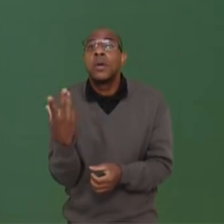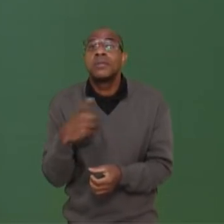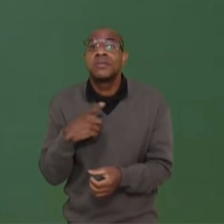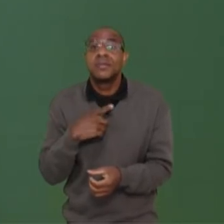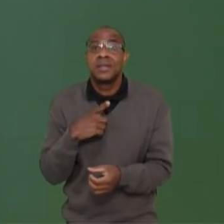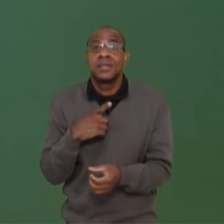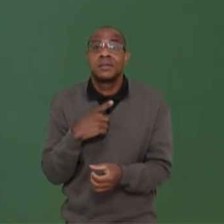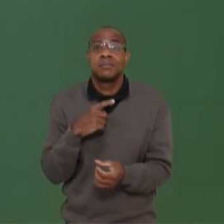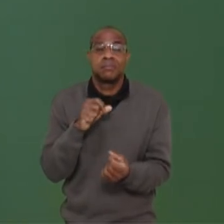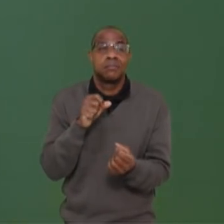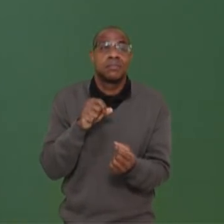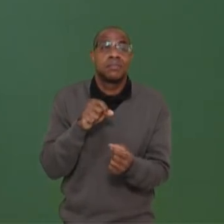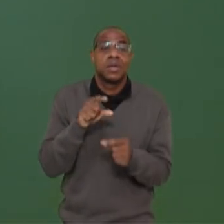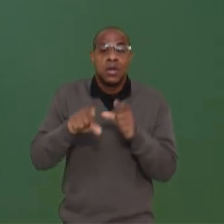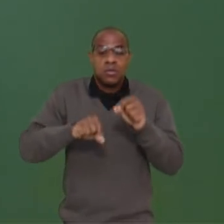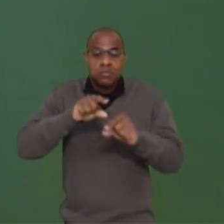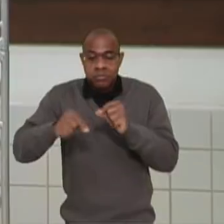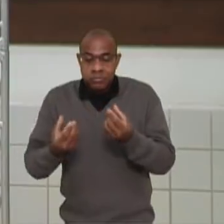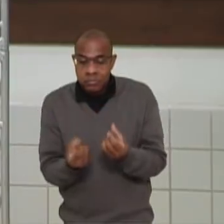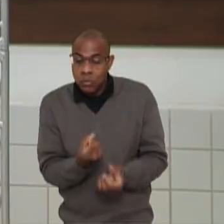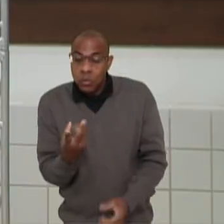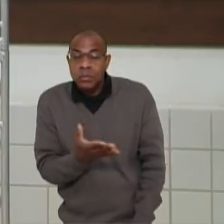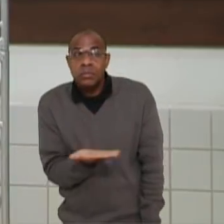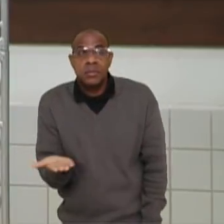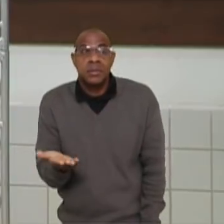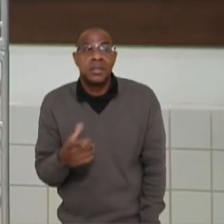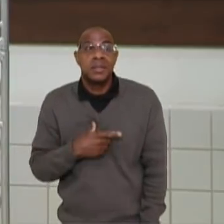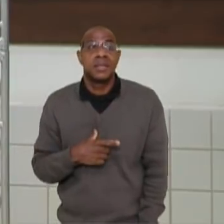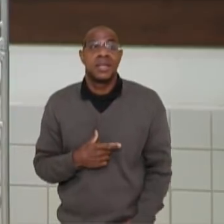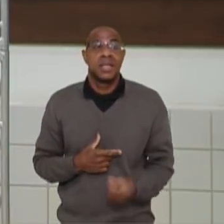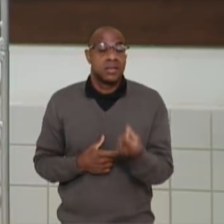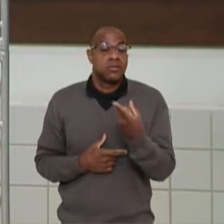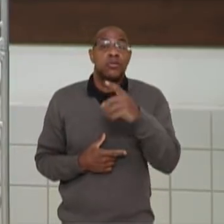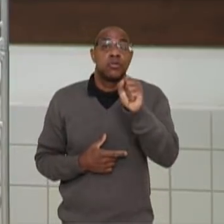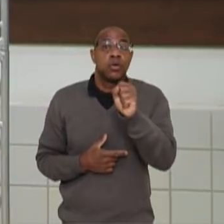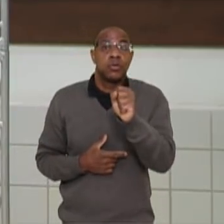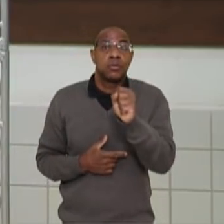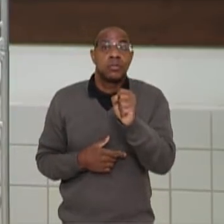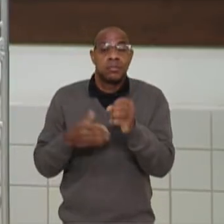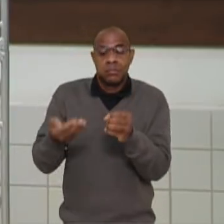tenho. Então, olha só. Eu tenho 18 opções de massa.